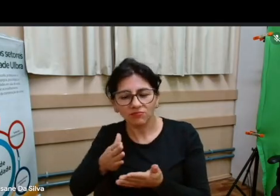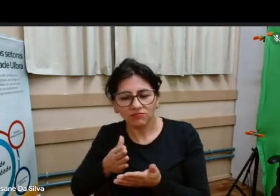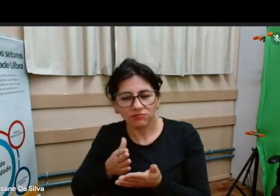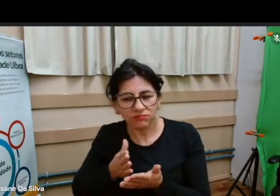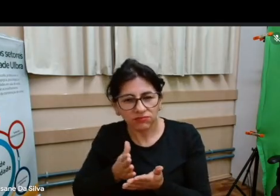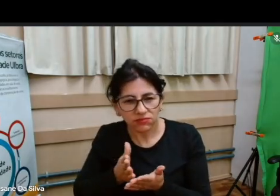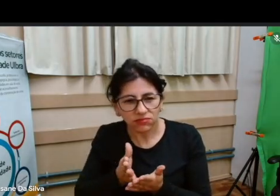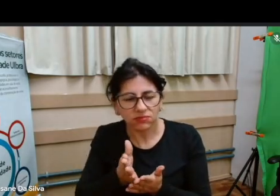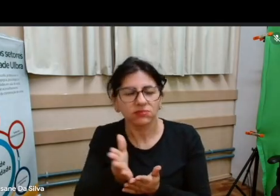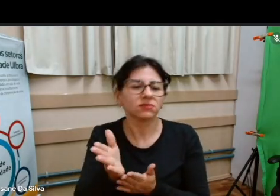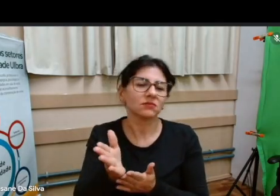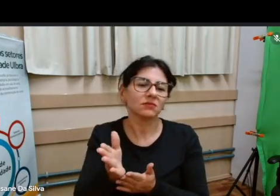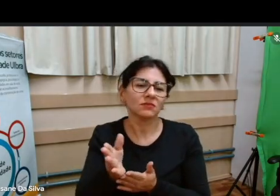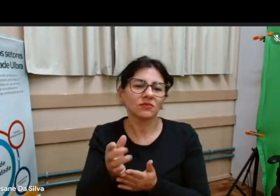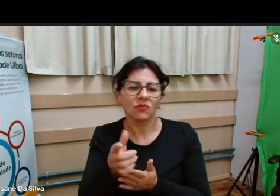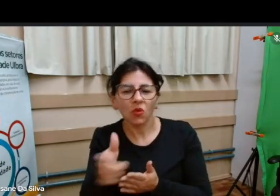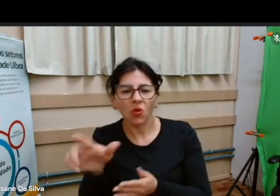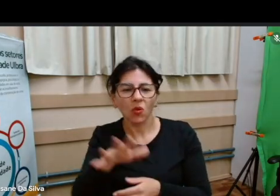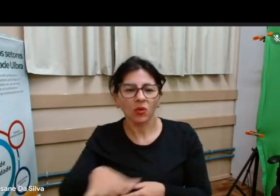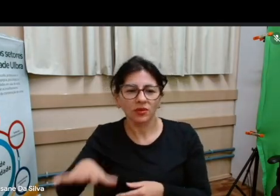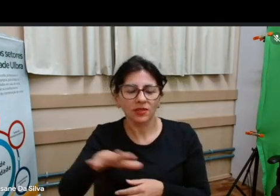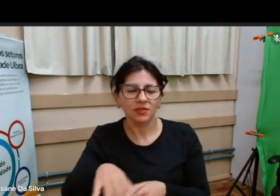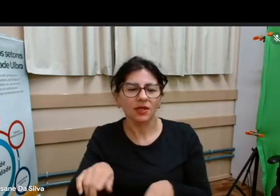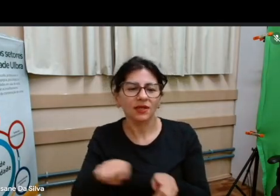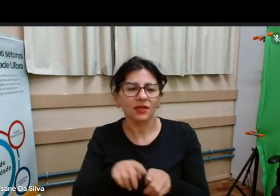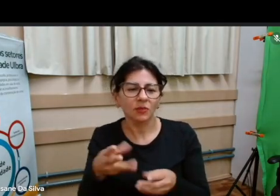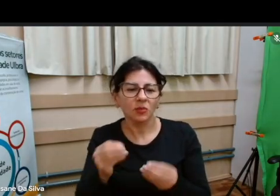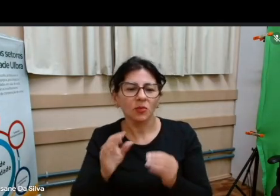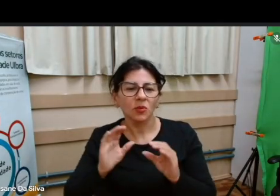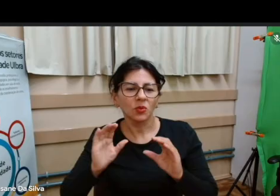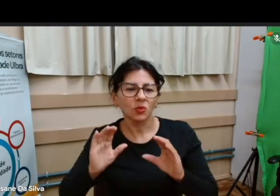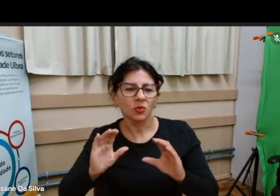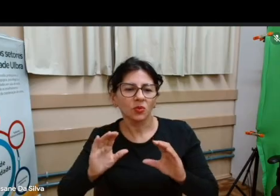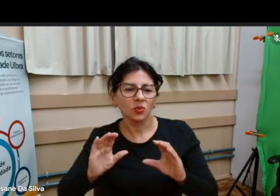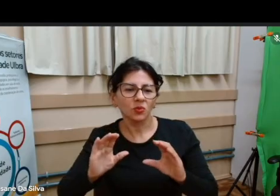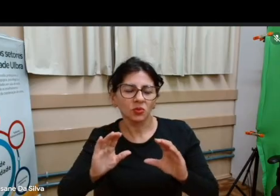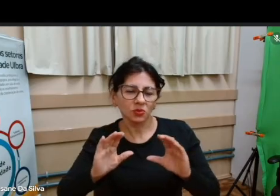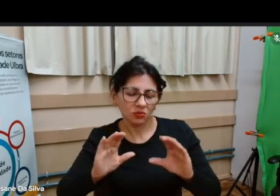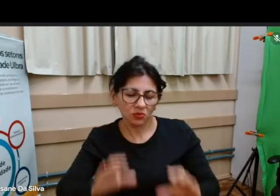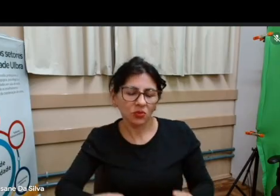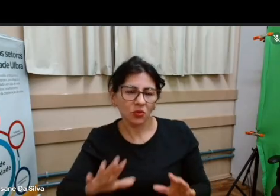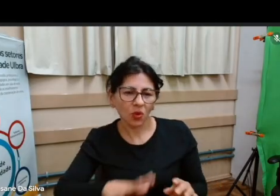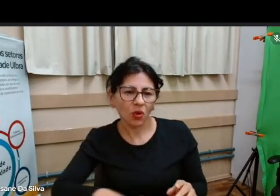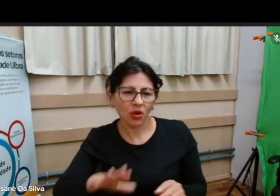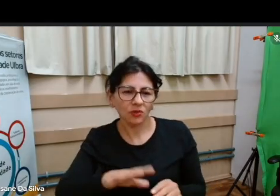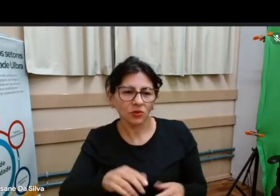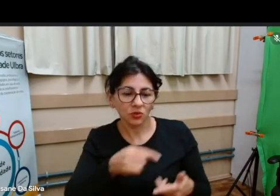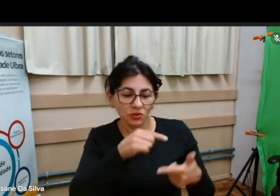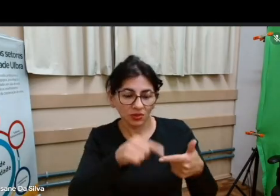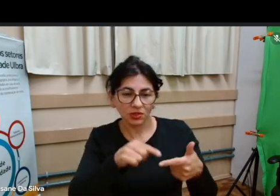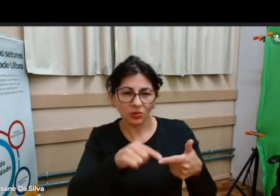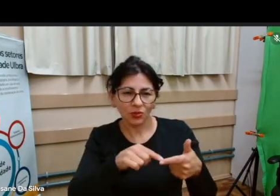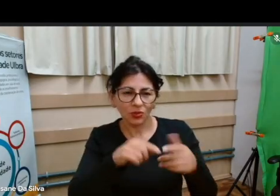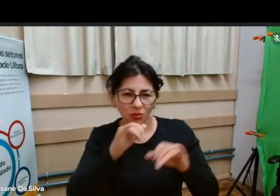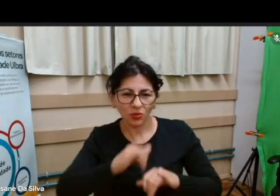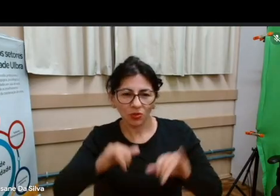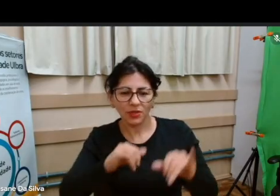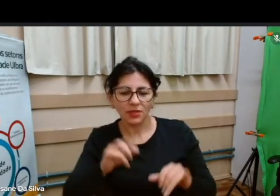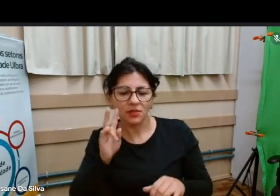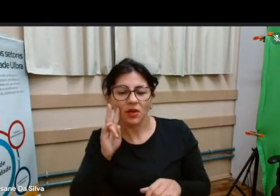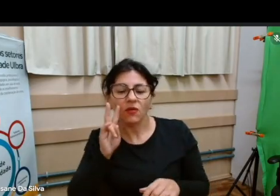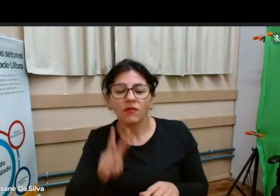aí eh e muitos corpos né aquele segundo comercial a gente vê né as